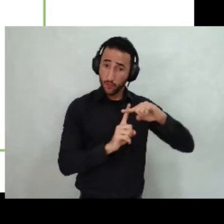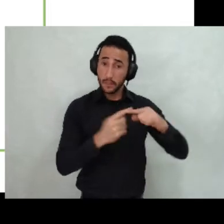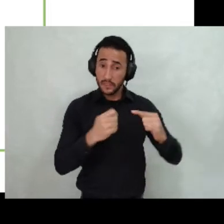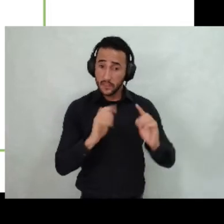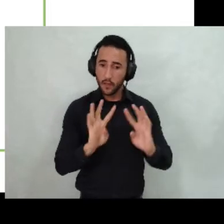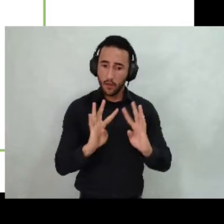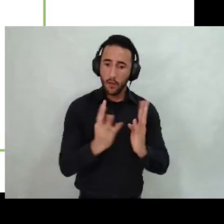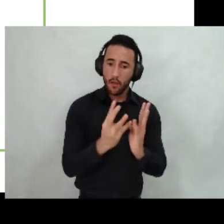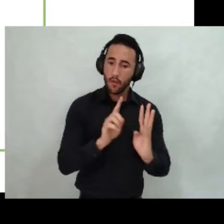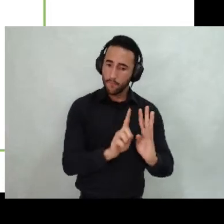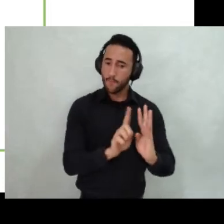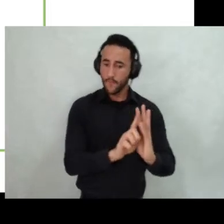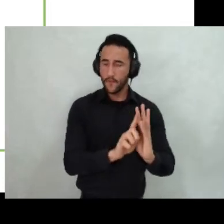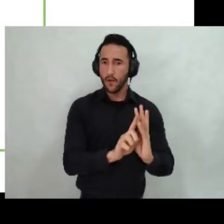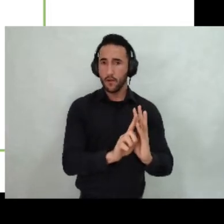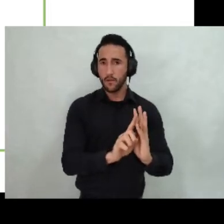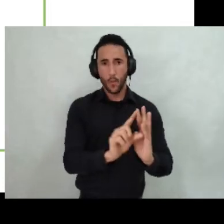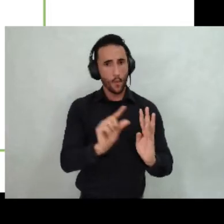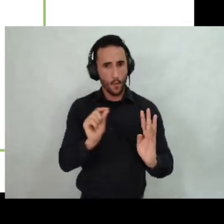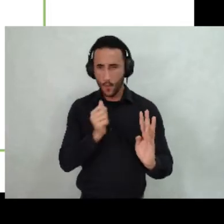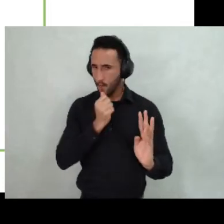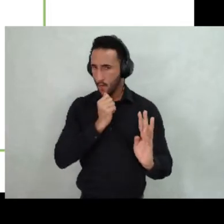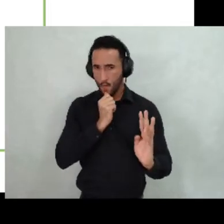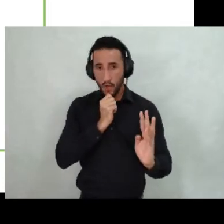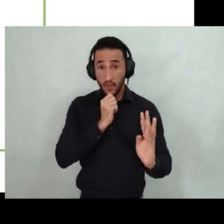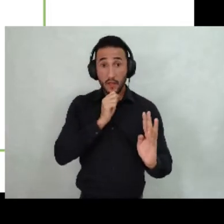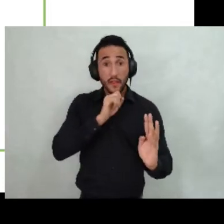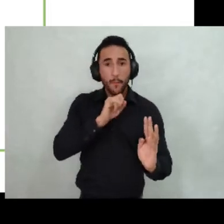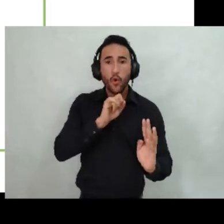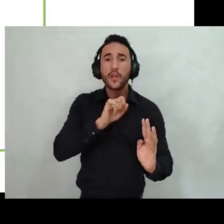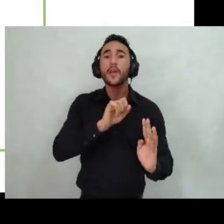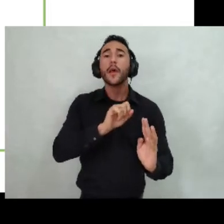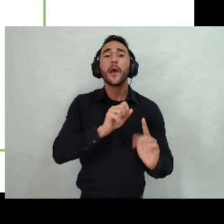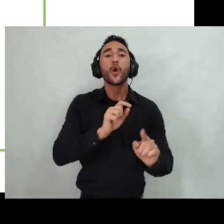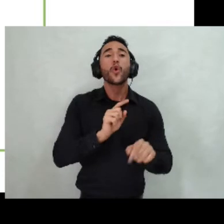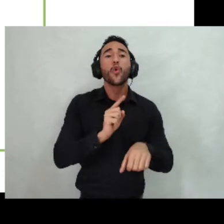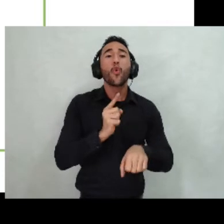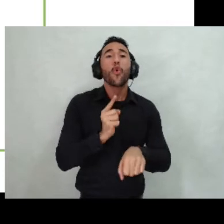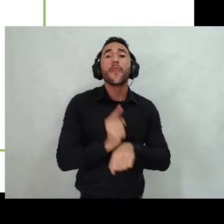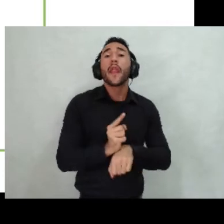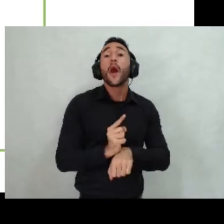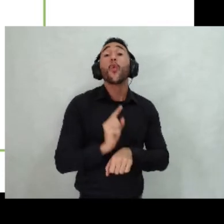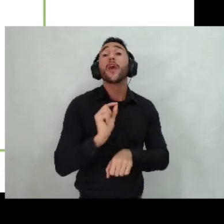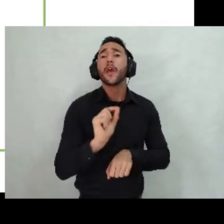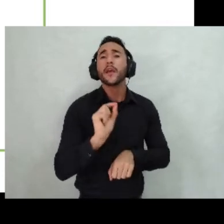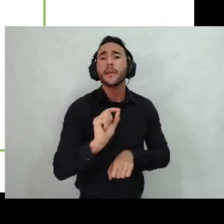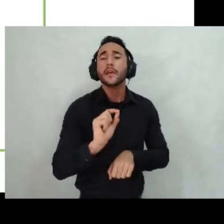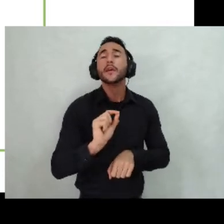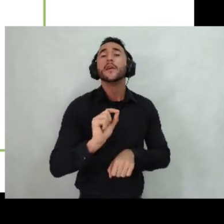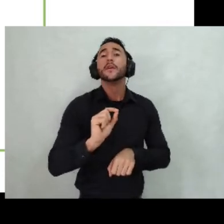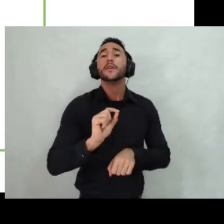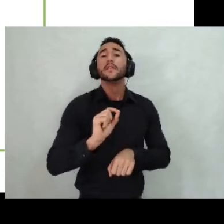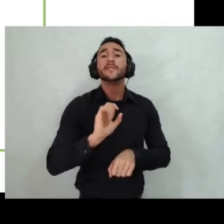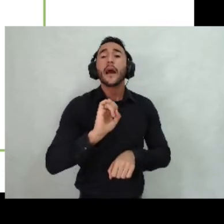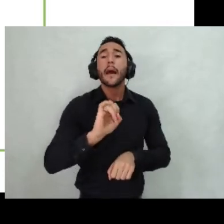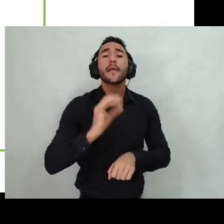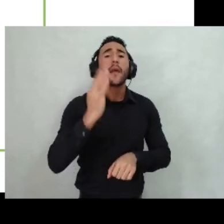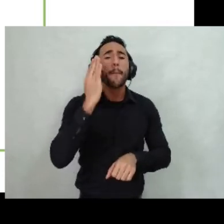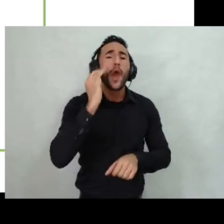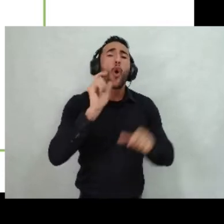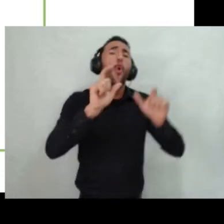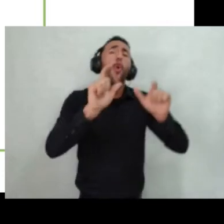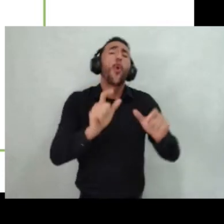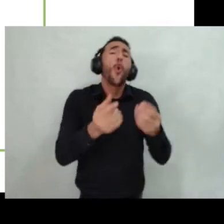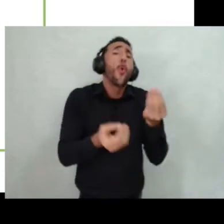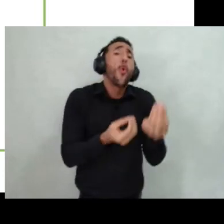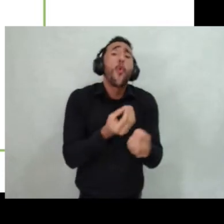são os contactantes. Na medida em que a gente busca os contactantes, faz a testagem também pelo PCR.